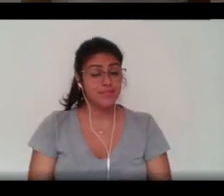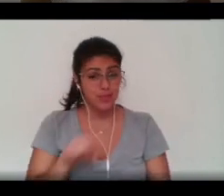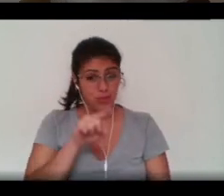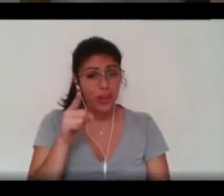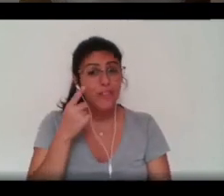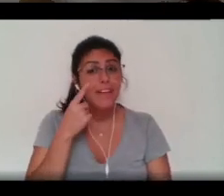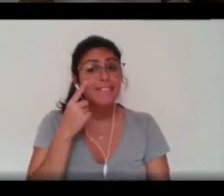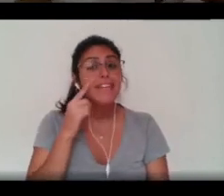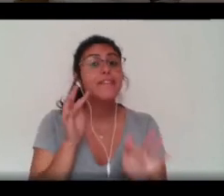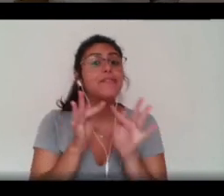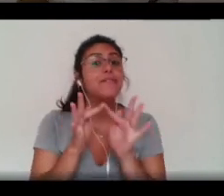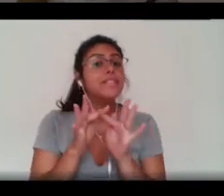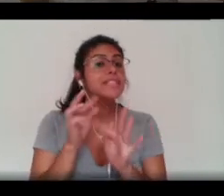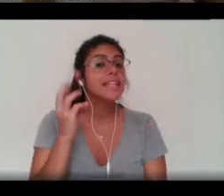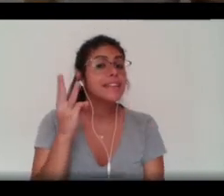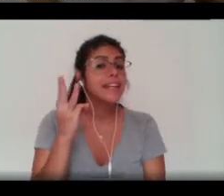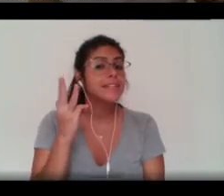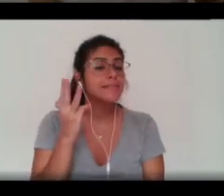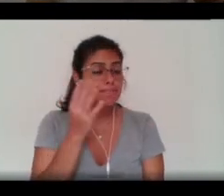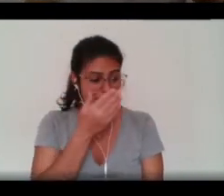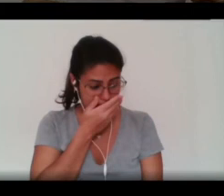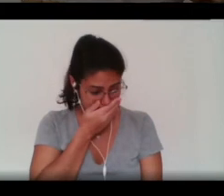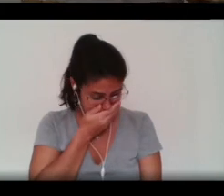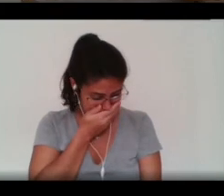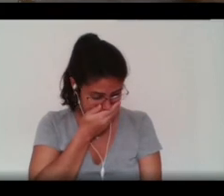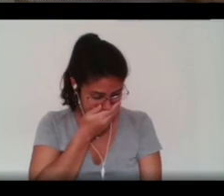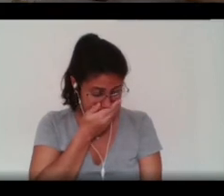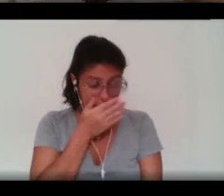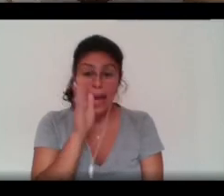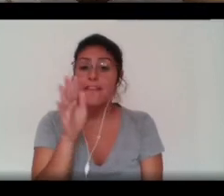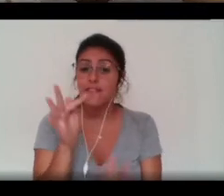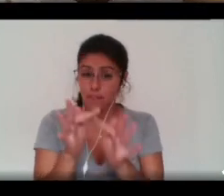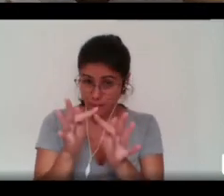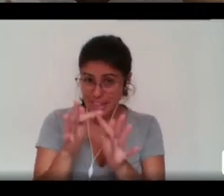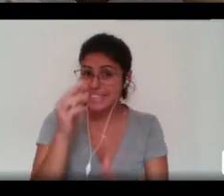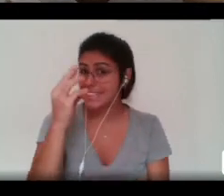Física 3 usa tudo de Física 1, mais um tiquinho.